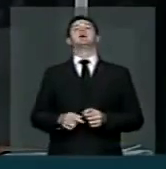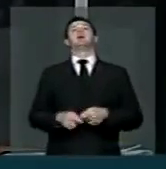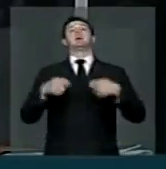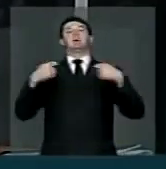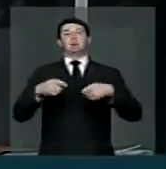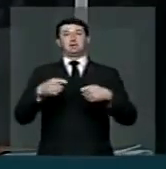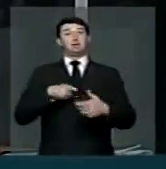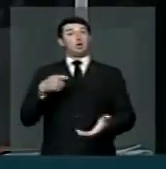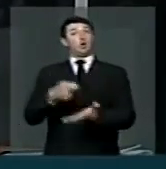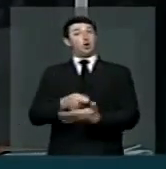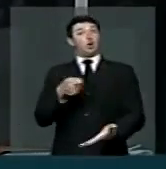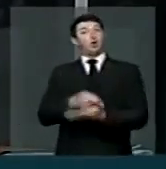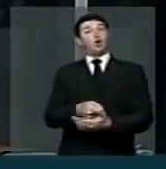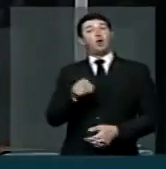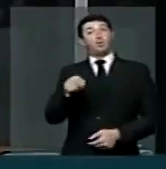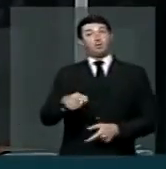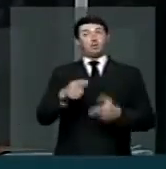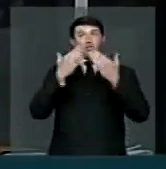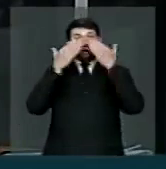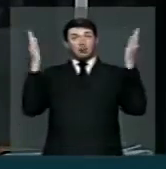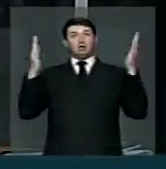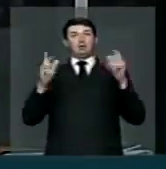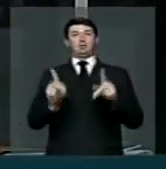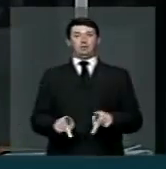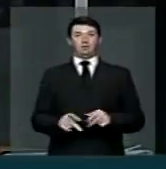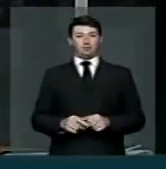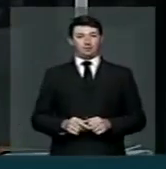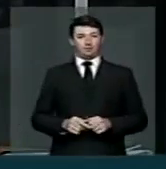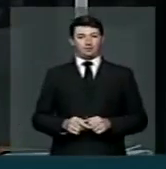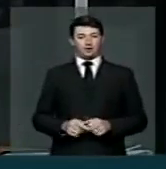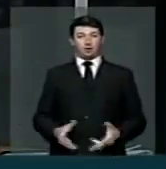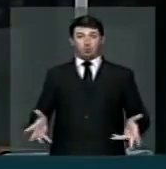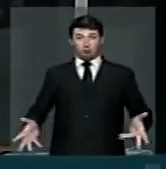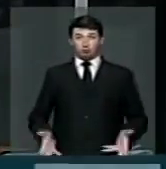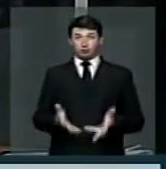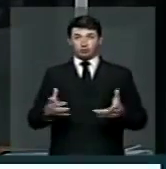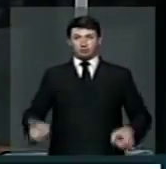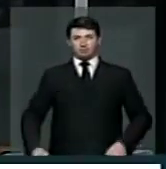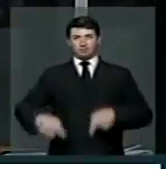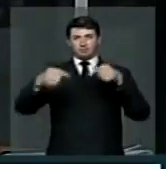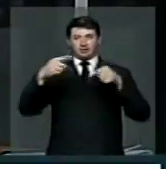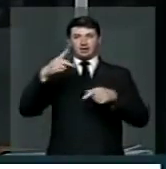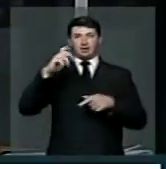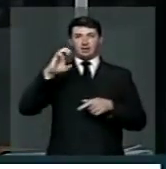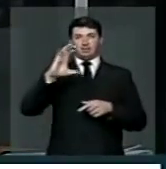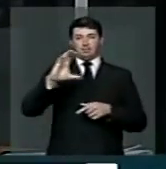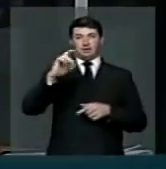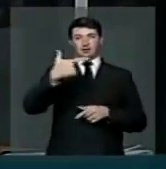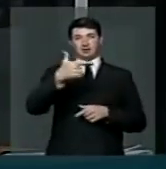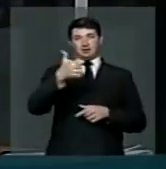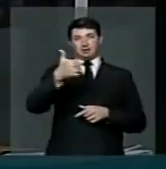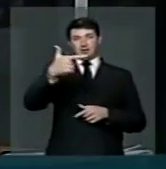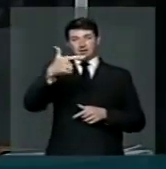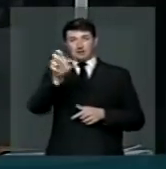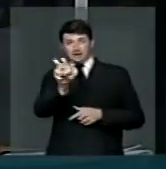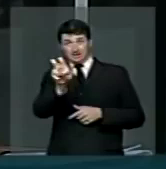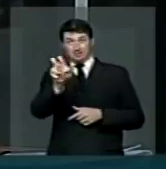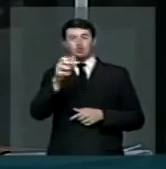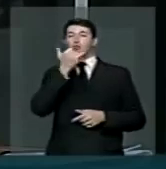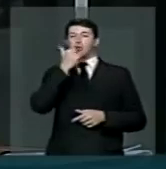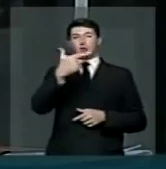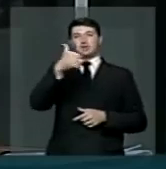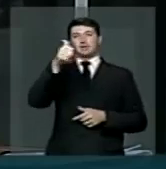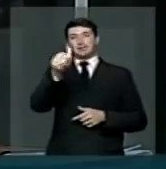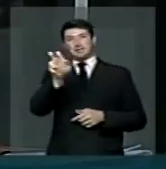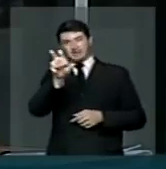ser cobrados publicamente. Motivados pela afronta da PEC 215 aos direitos e